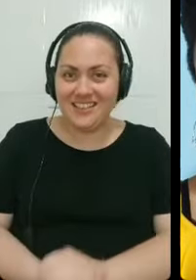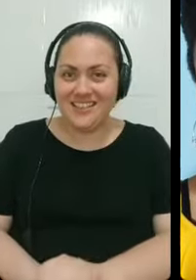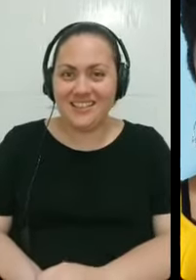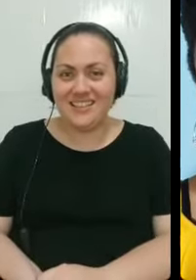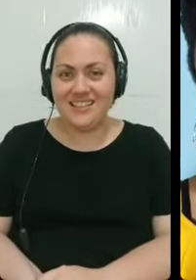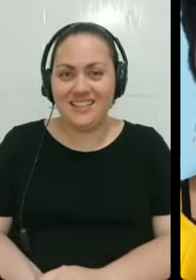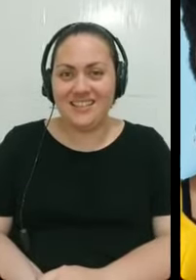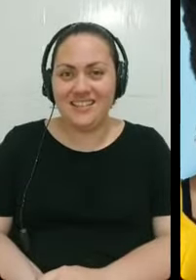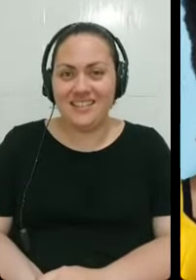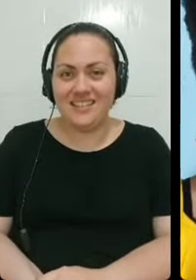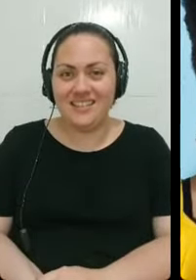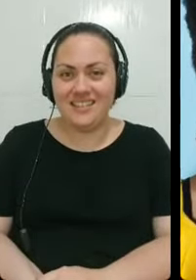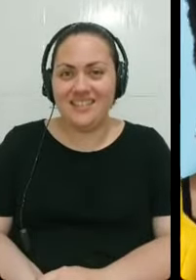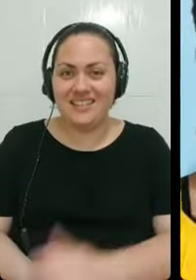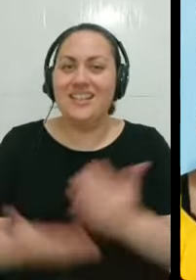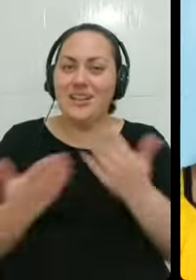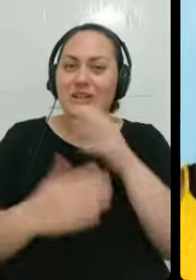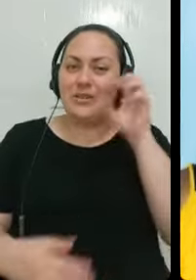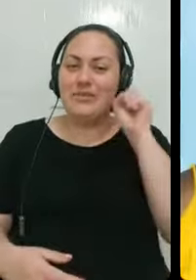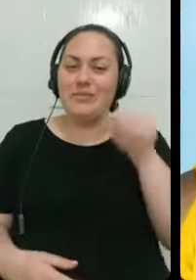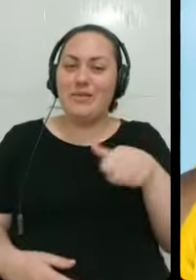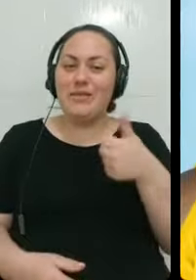Agora eu tô te ouvindo melhor.